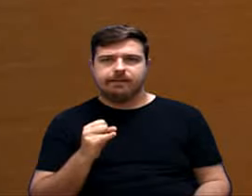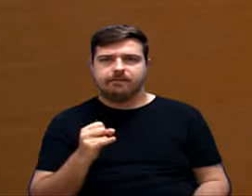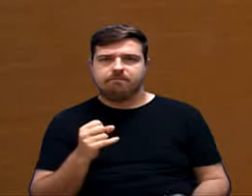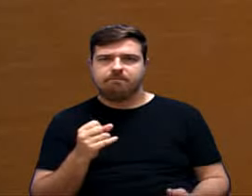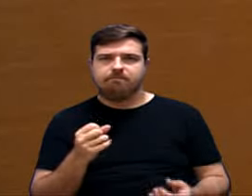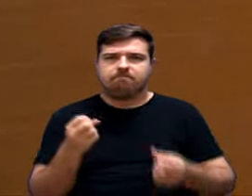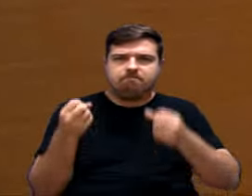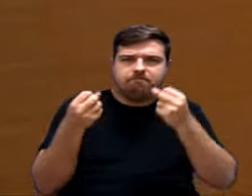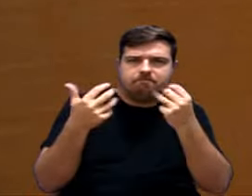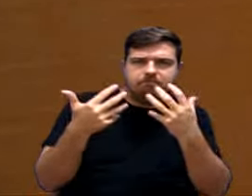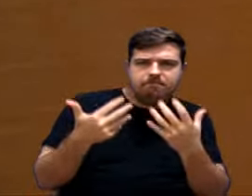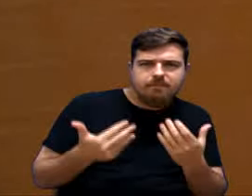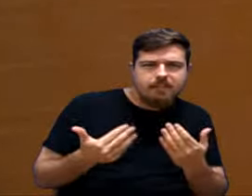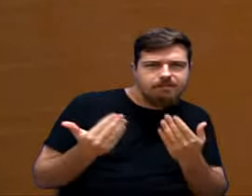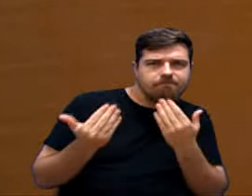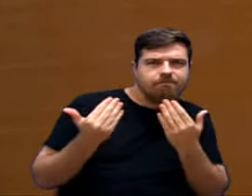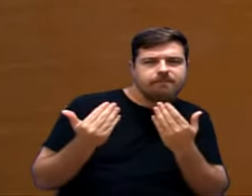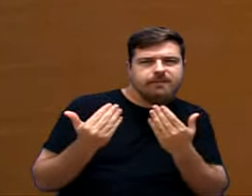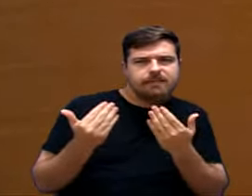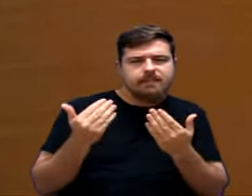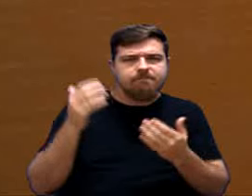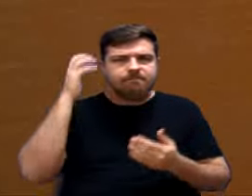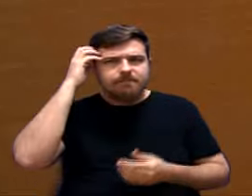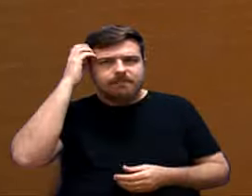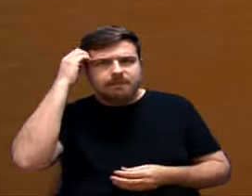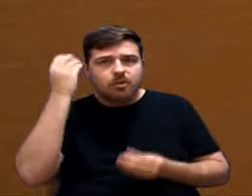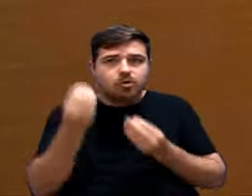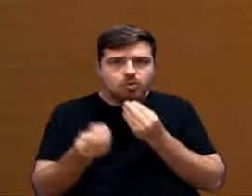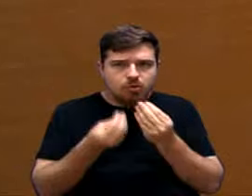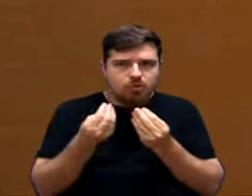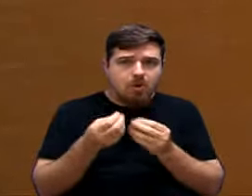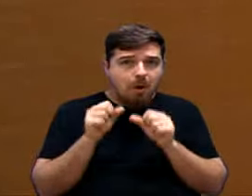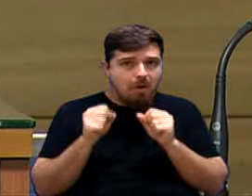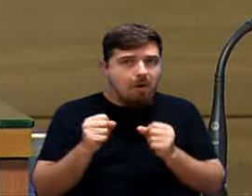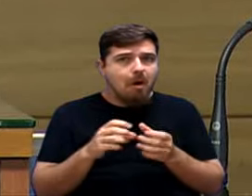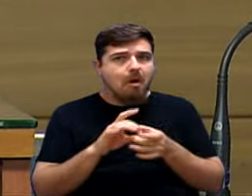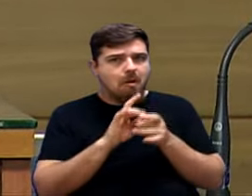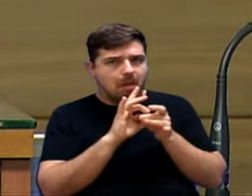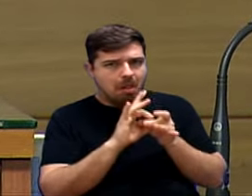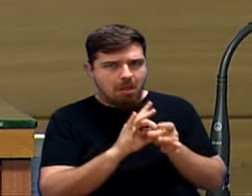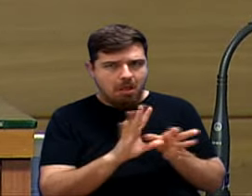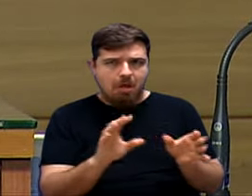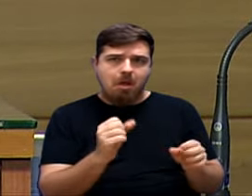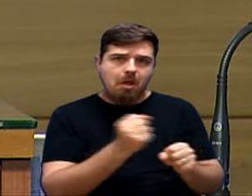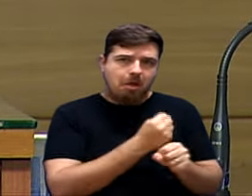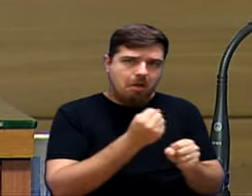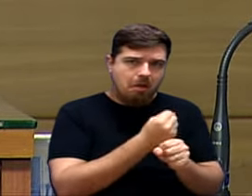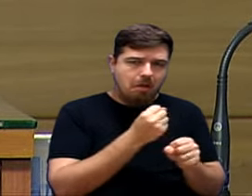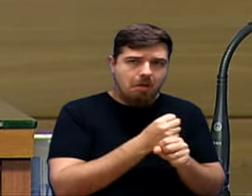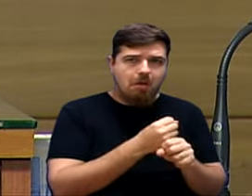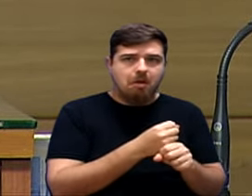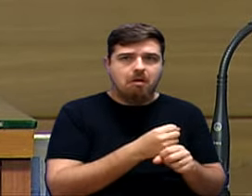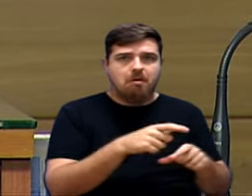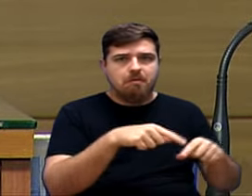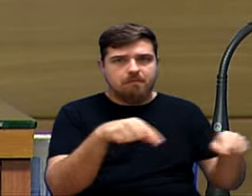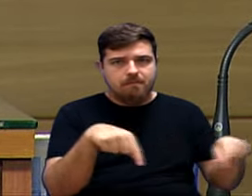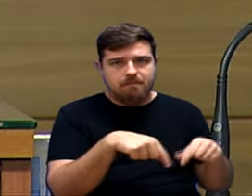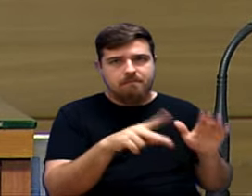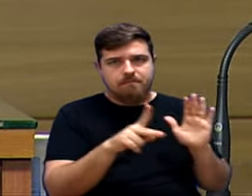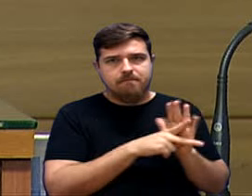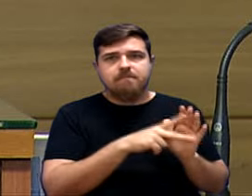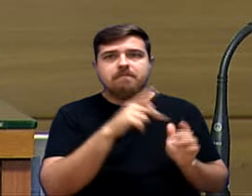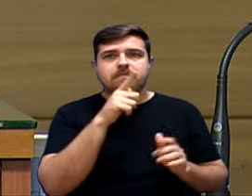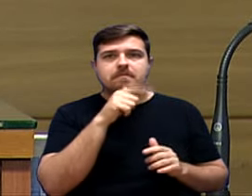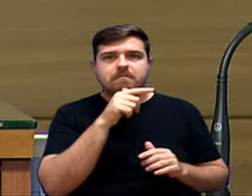explicação de de que vai aprovar eh empreendimento ou que tá aprovado alum empreendimento em